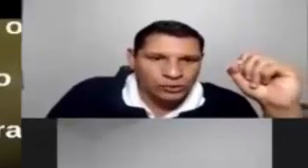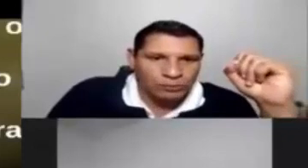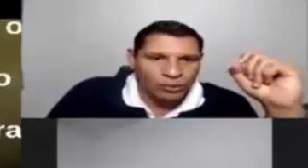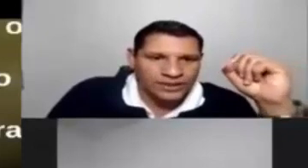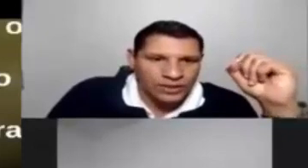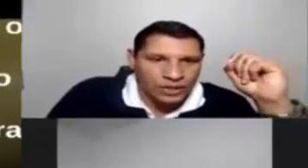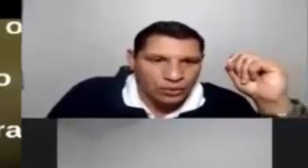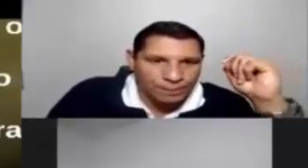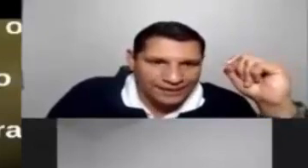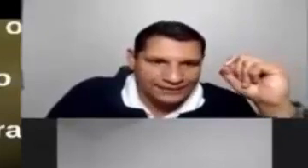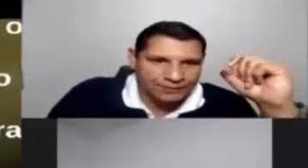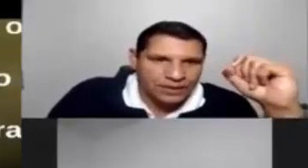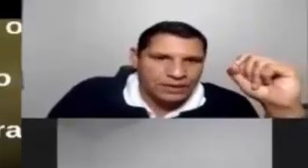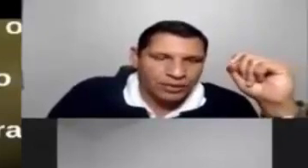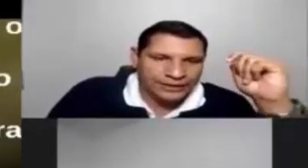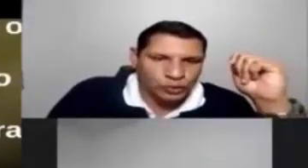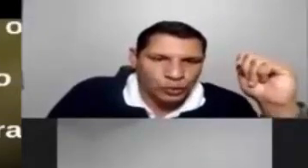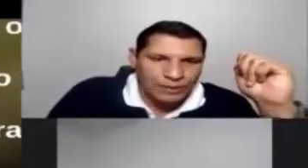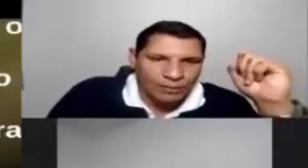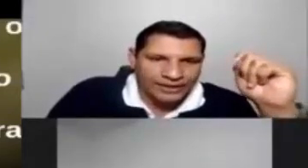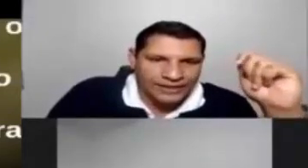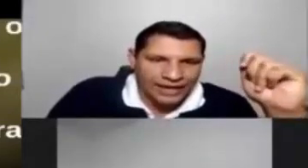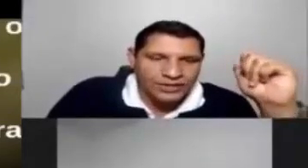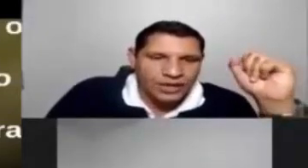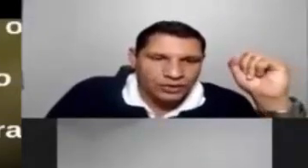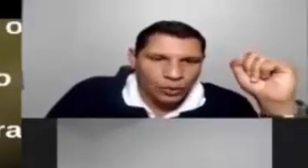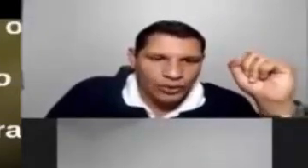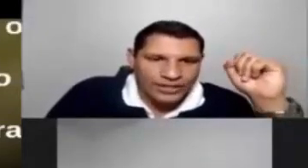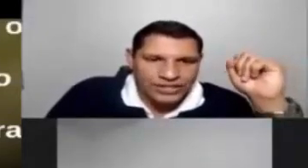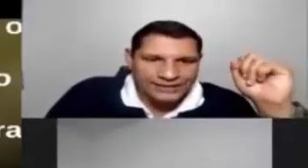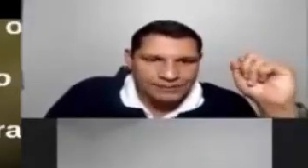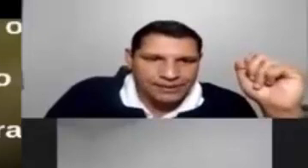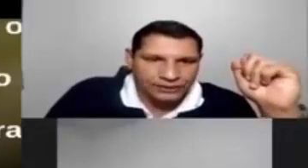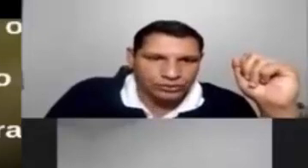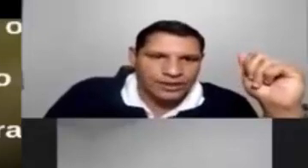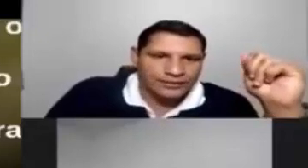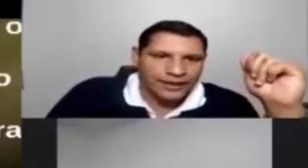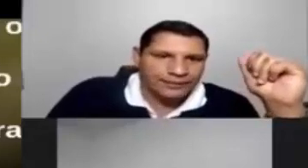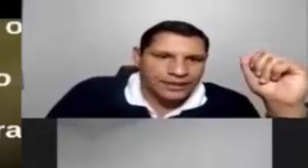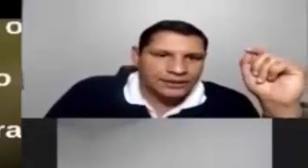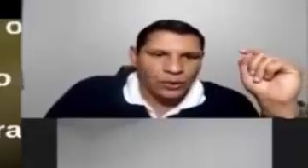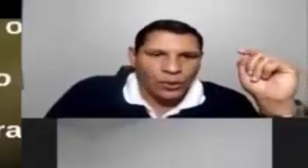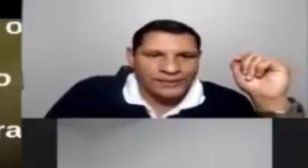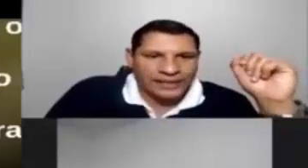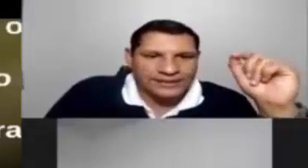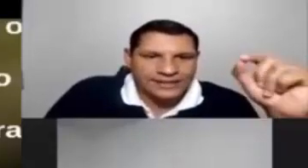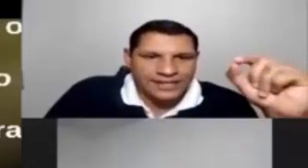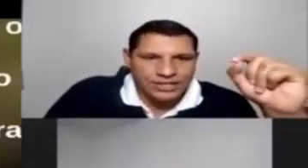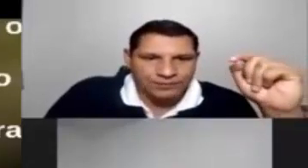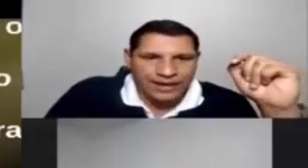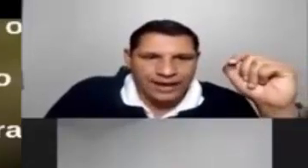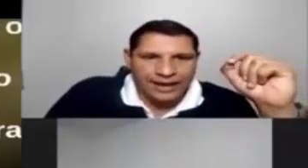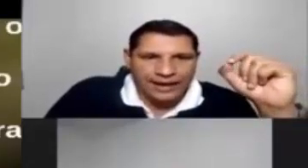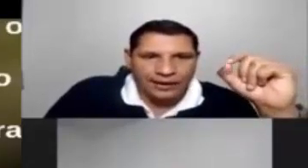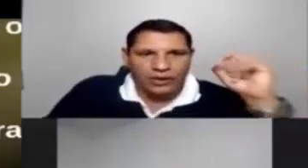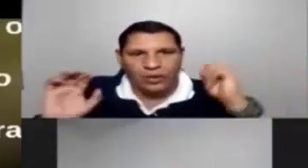nenhuma, nem tampouco terão eles recompensa, porque a sua memória jaz no esquecimento. Então, observe o seguinte,